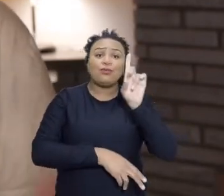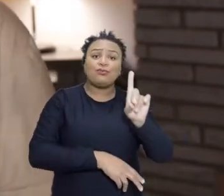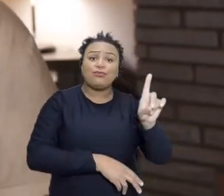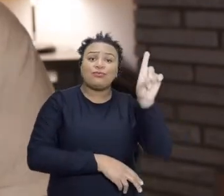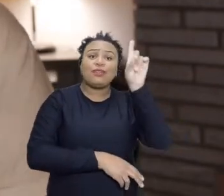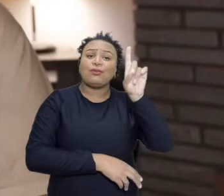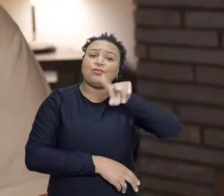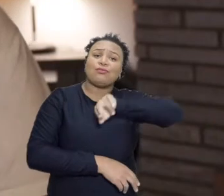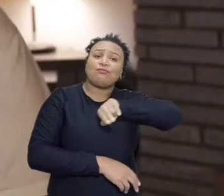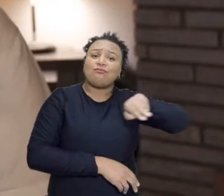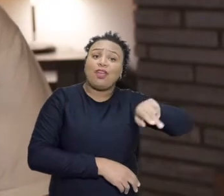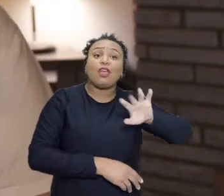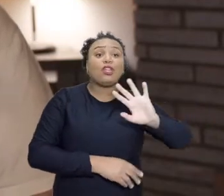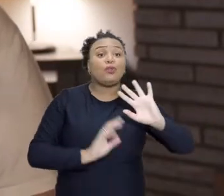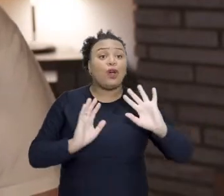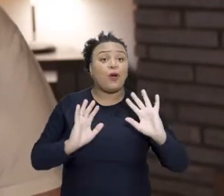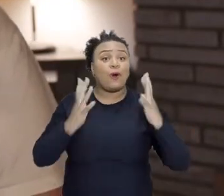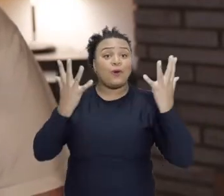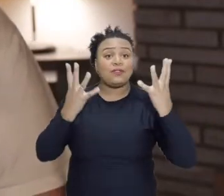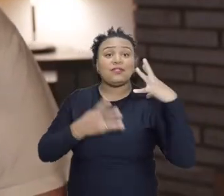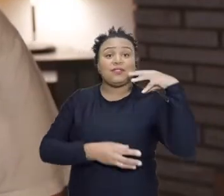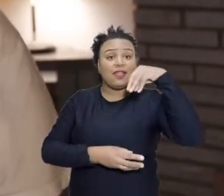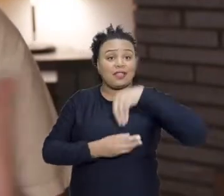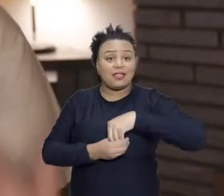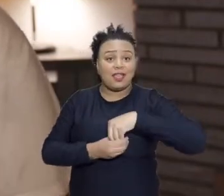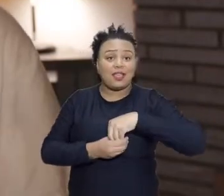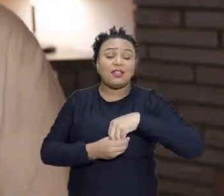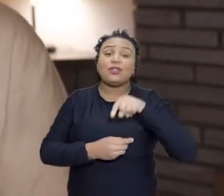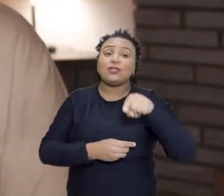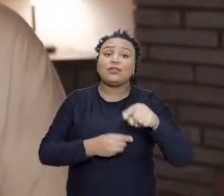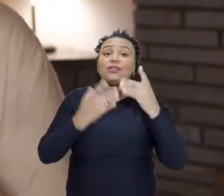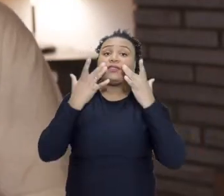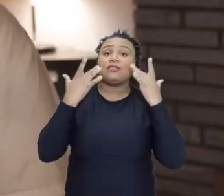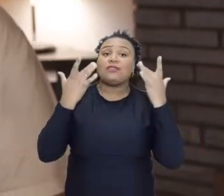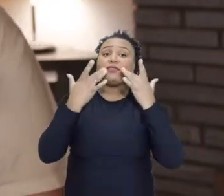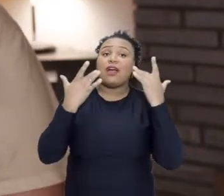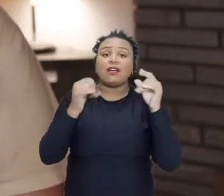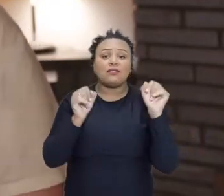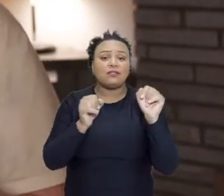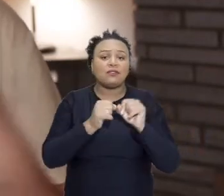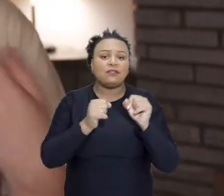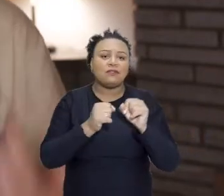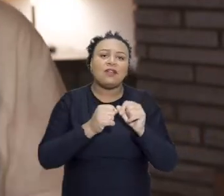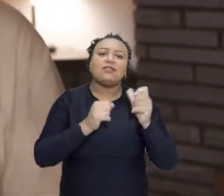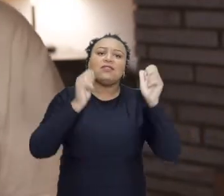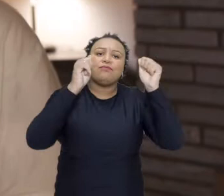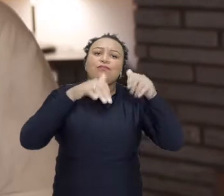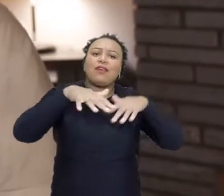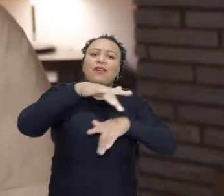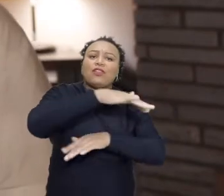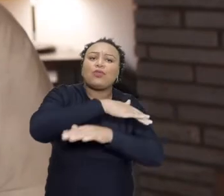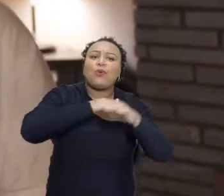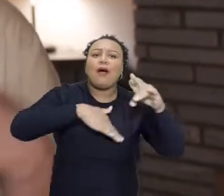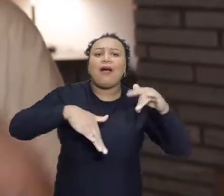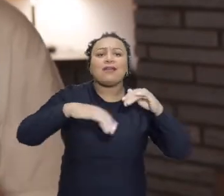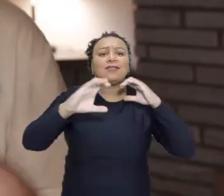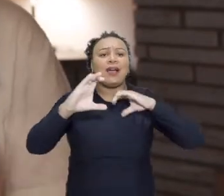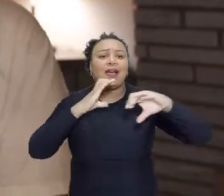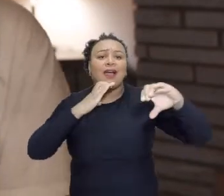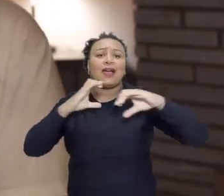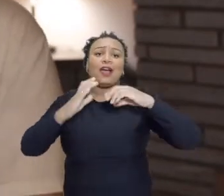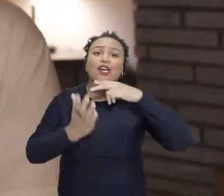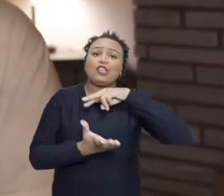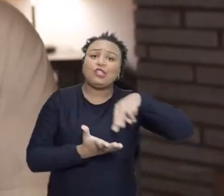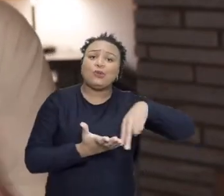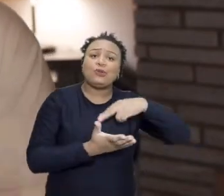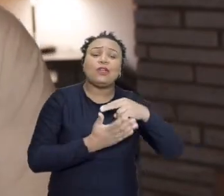tudo isso acontecia dentro desse teatro, né? Que eles faziam rituais, cantos, danças, para